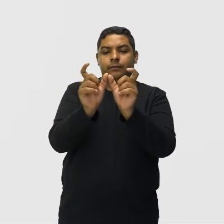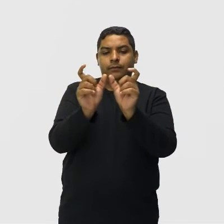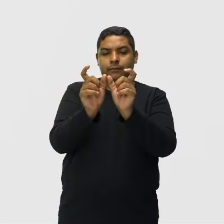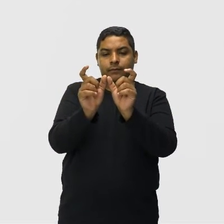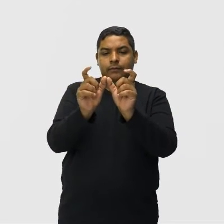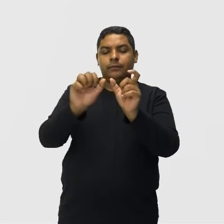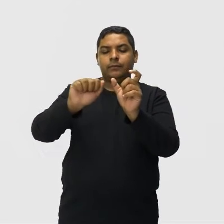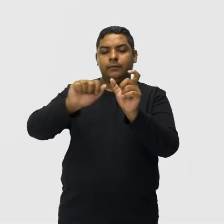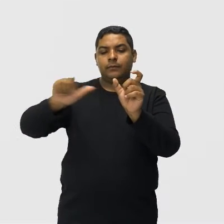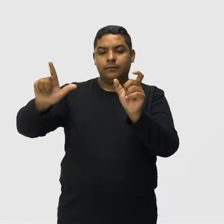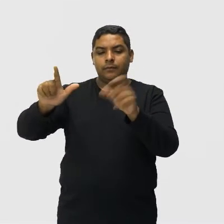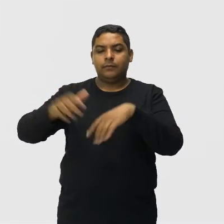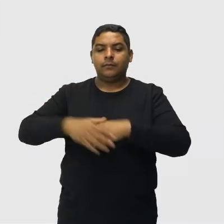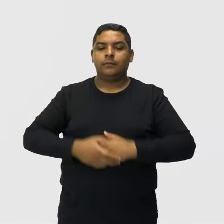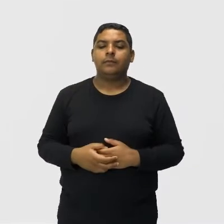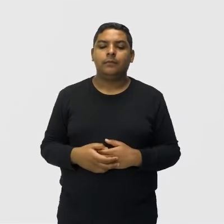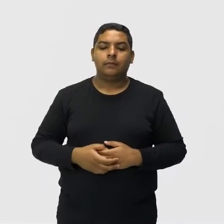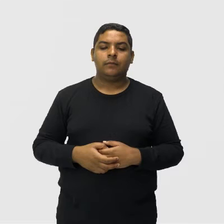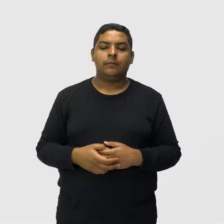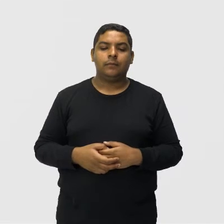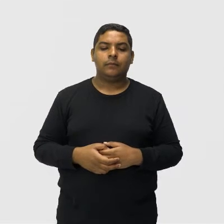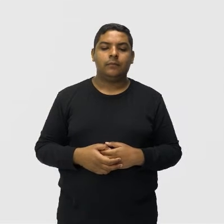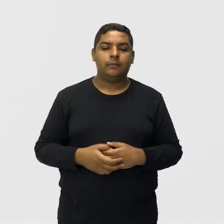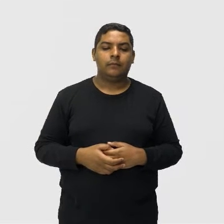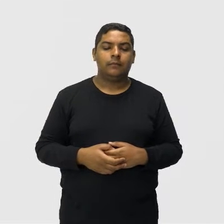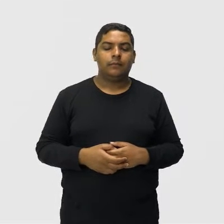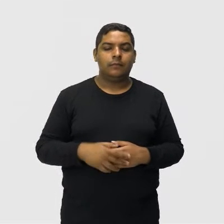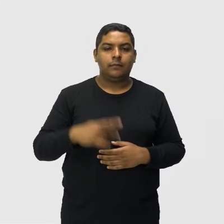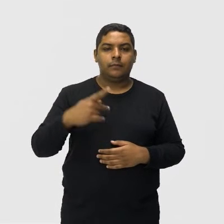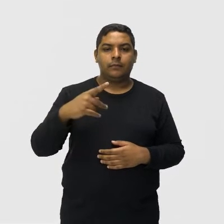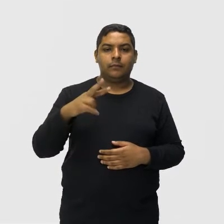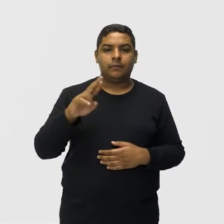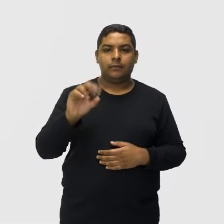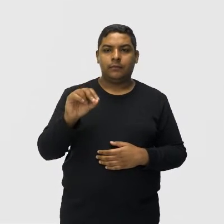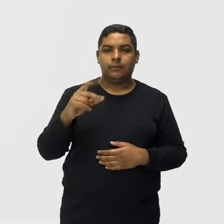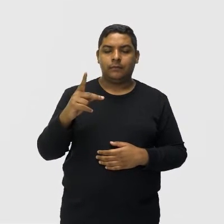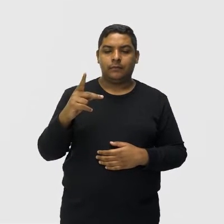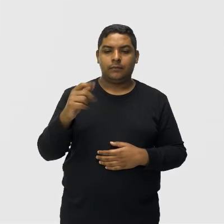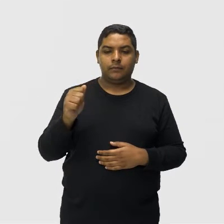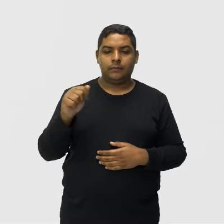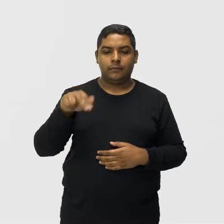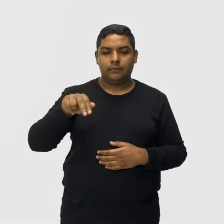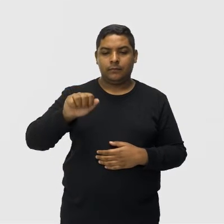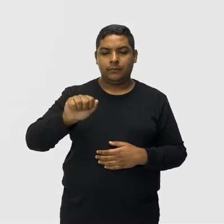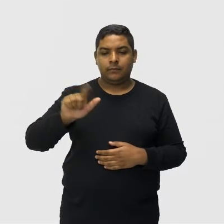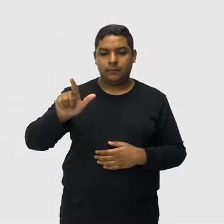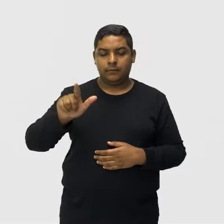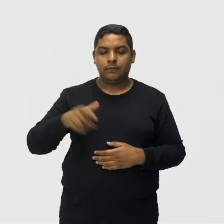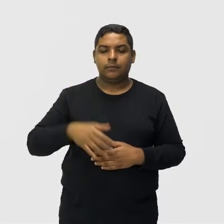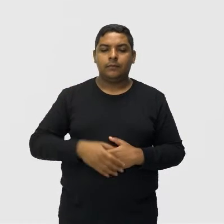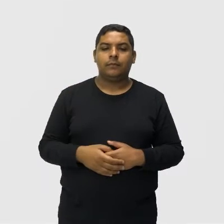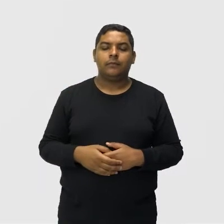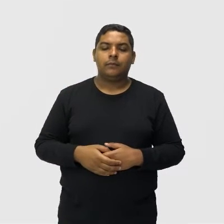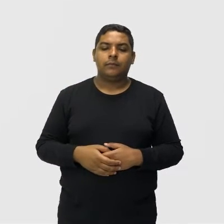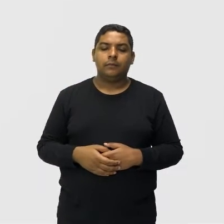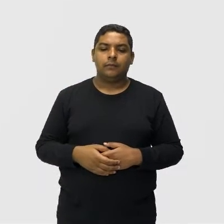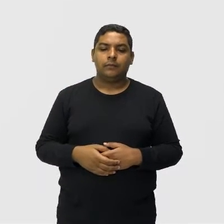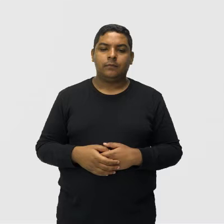terminação sempre será -al. Nome para esse composto, propanal, tá